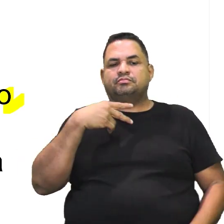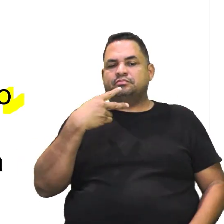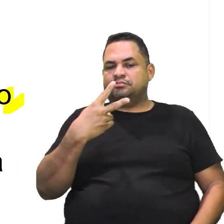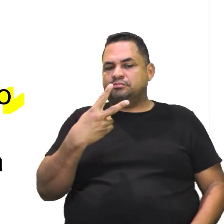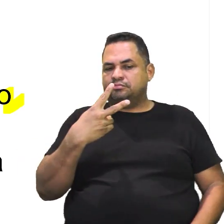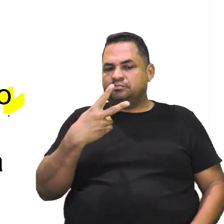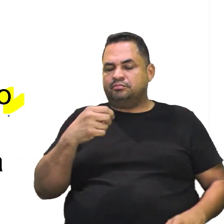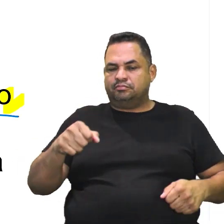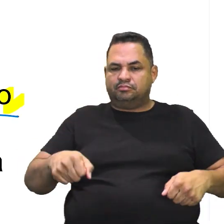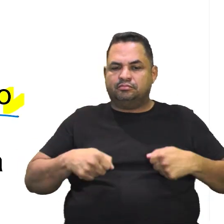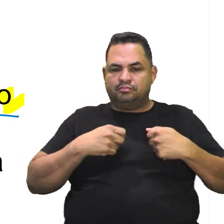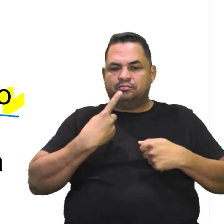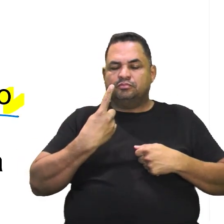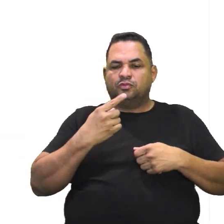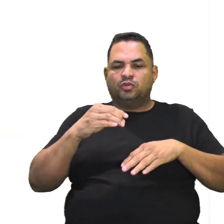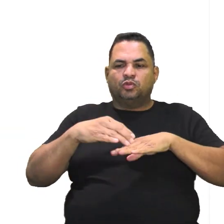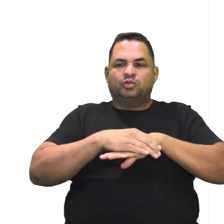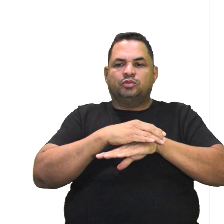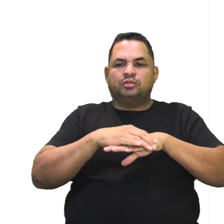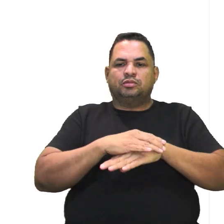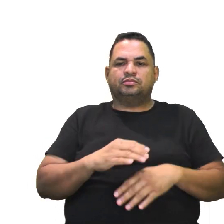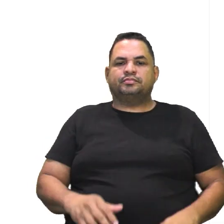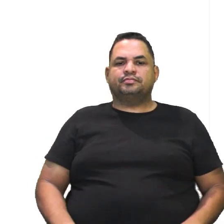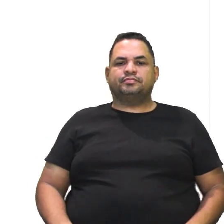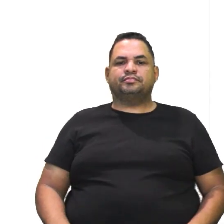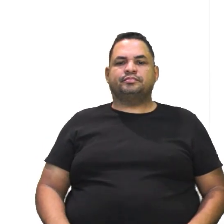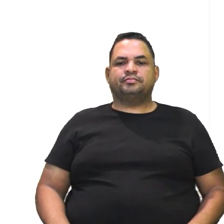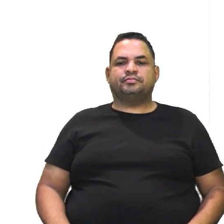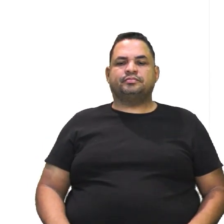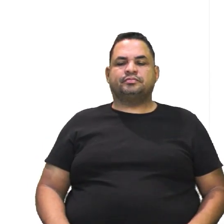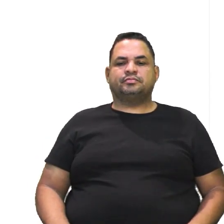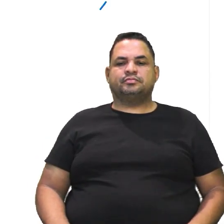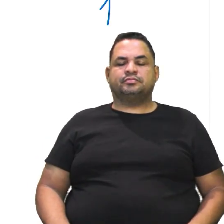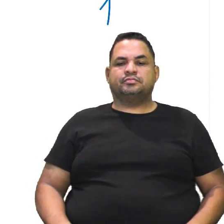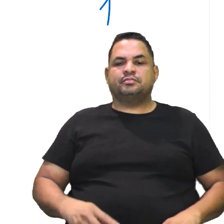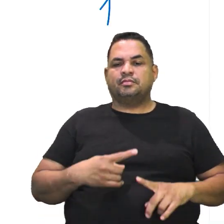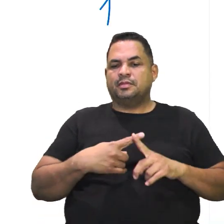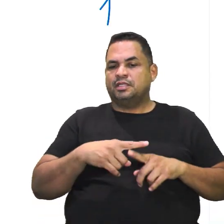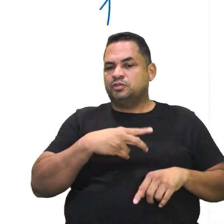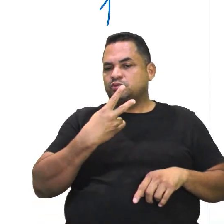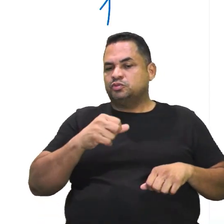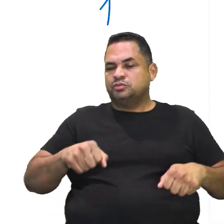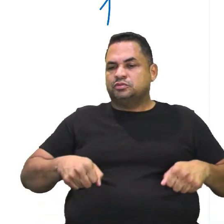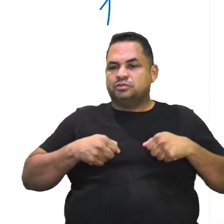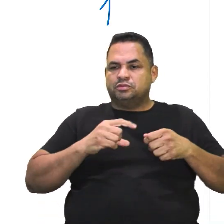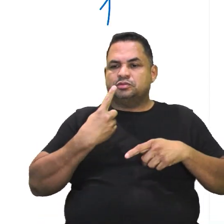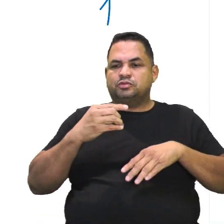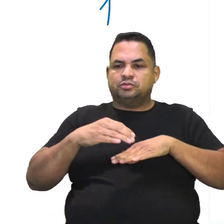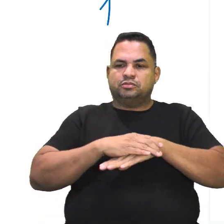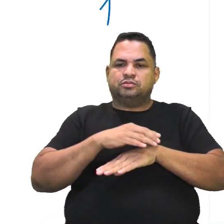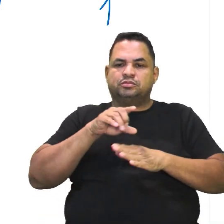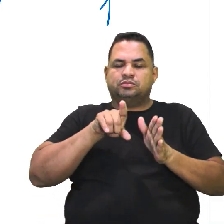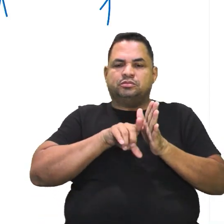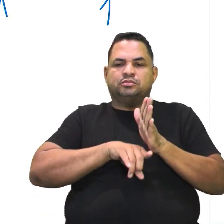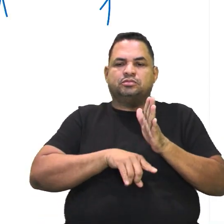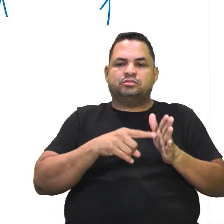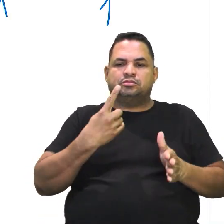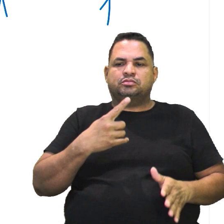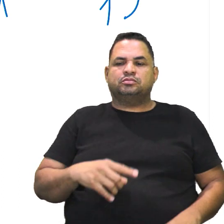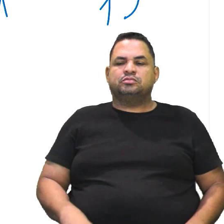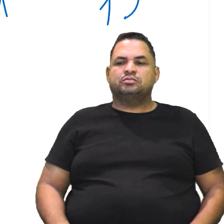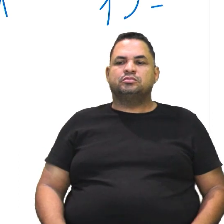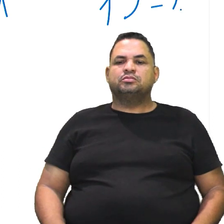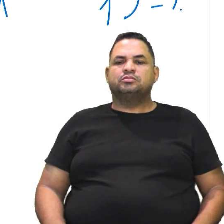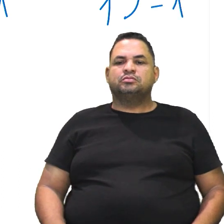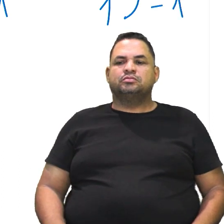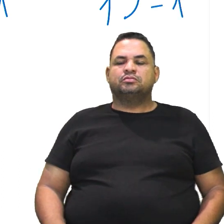duas calças e um sapato. Ah, então agora ele quer levar 2 calças e um sapato. Então diminui um aqui também e